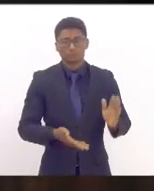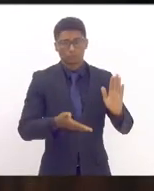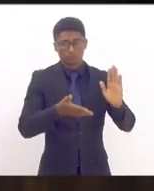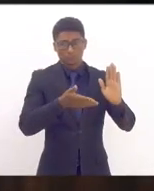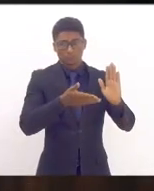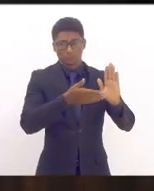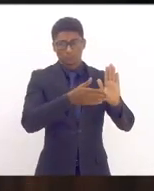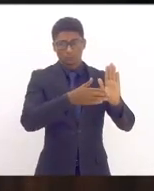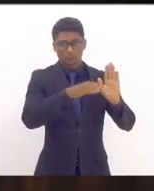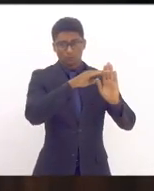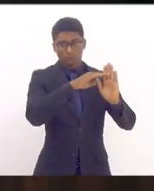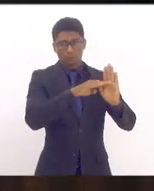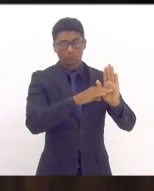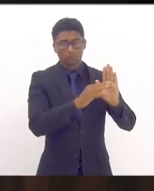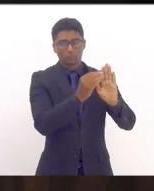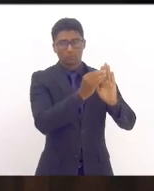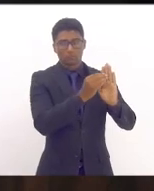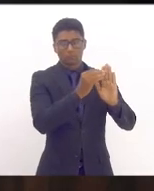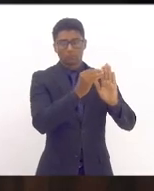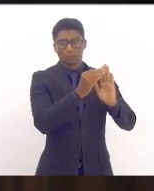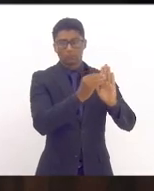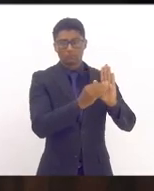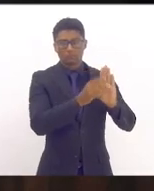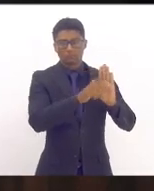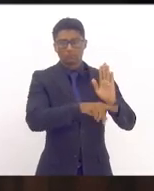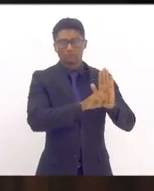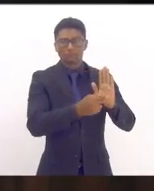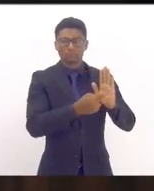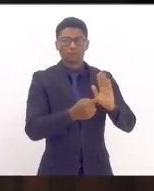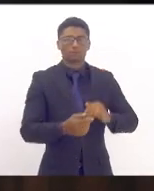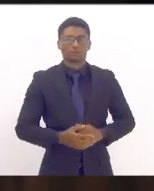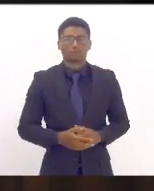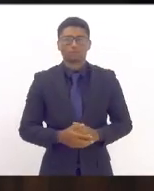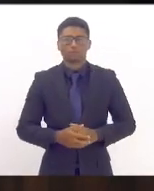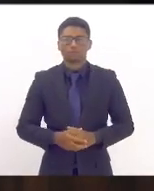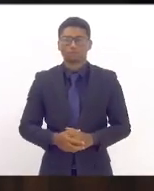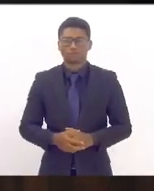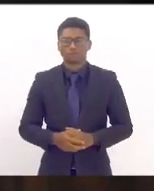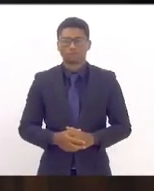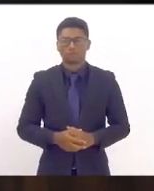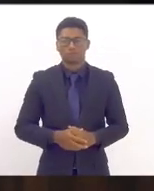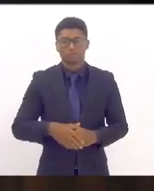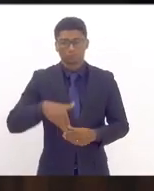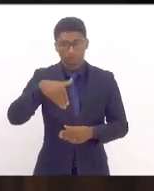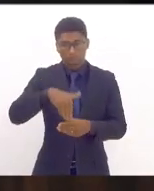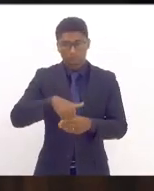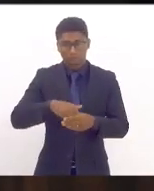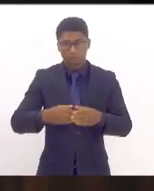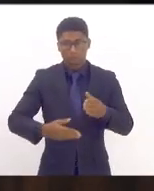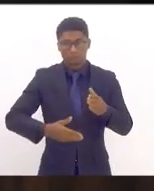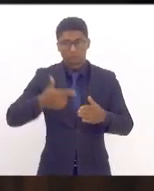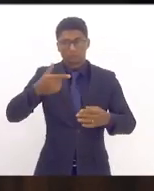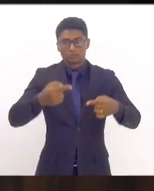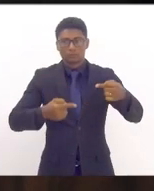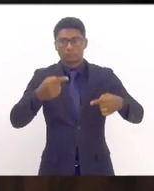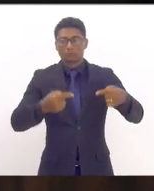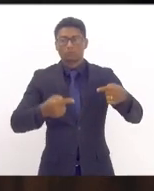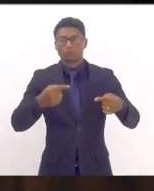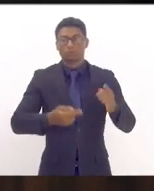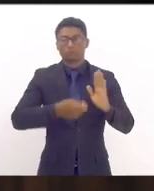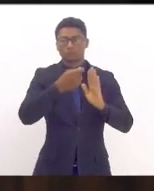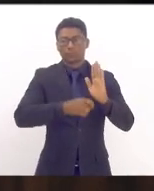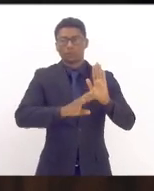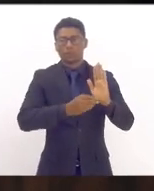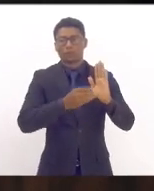47 do Regimento Interno interpretação e segunda discussão redação do vencido assim